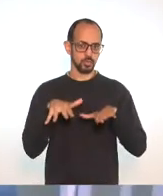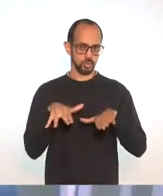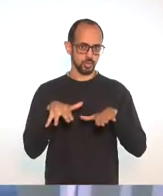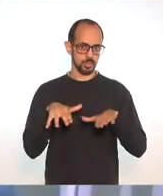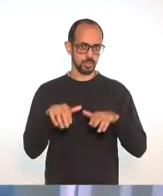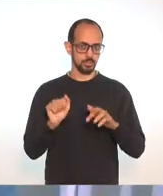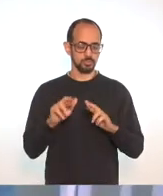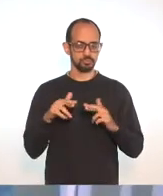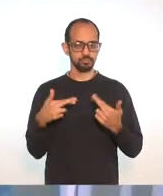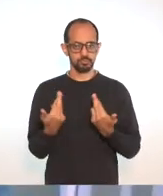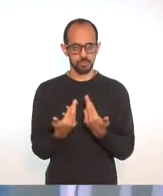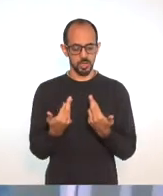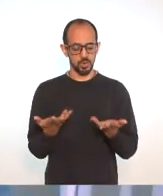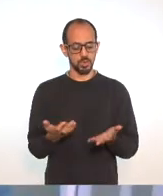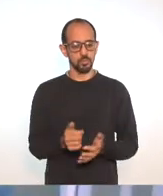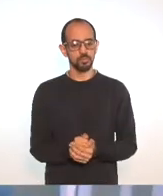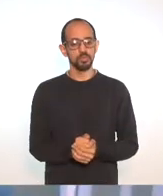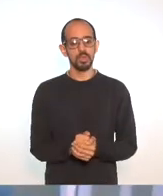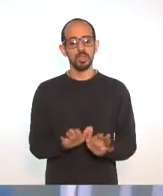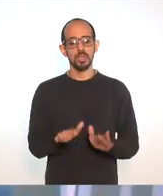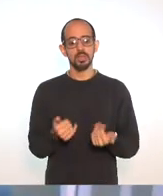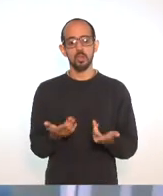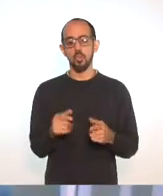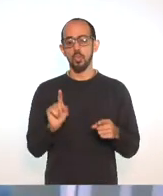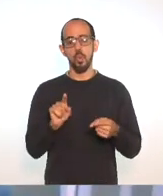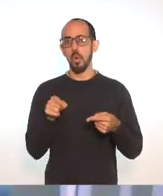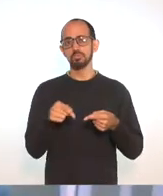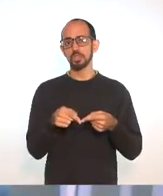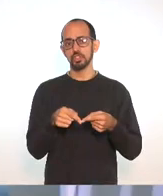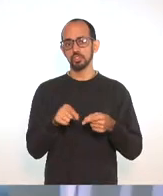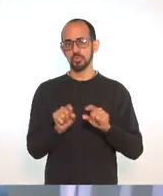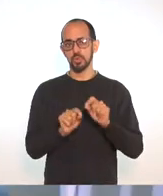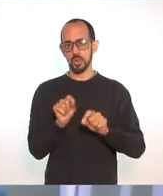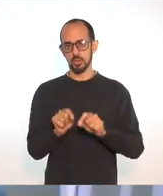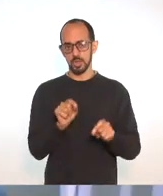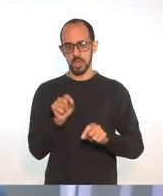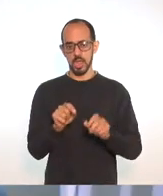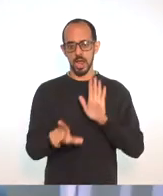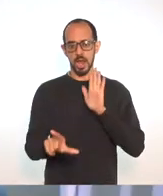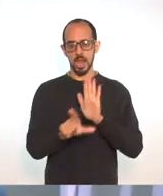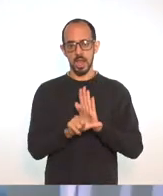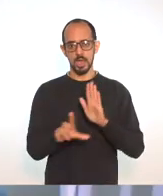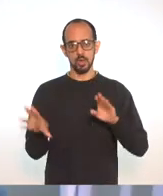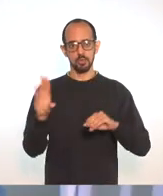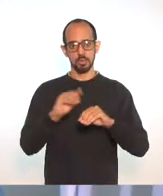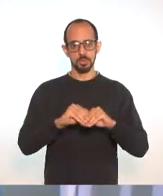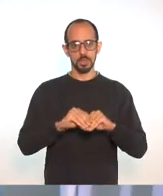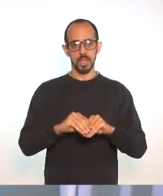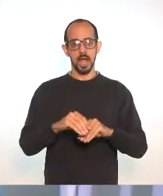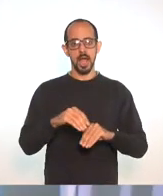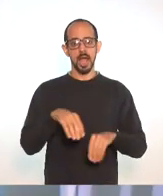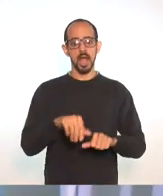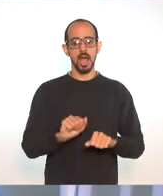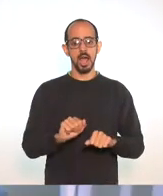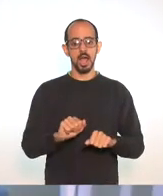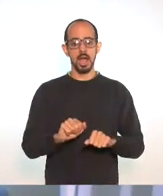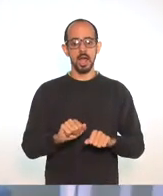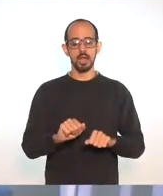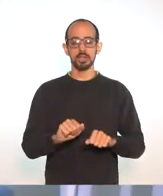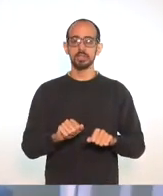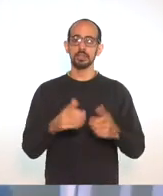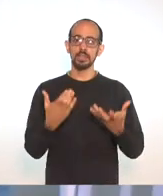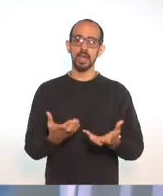objeto desta audiência pública é o presente de complementar o 21 de 2020 que eu já disse que busca